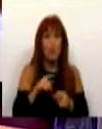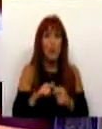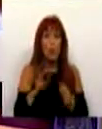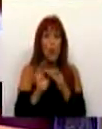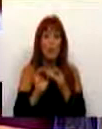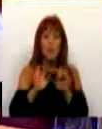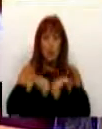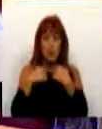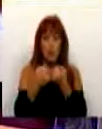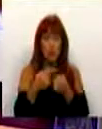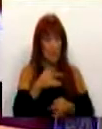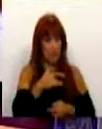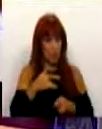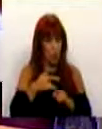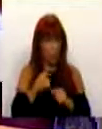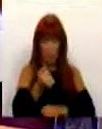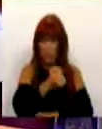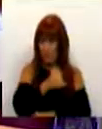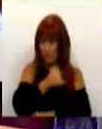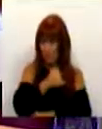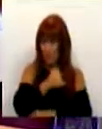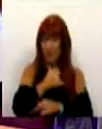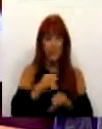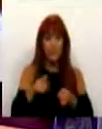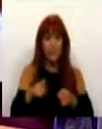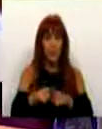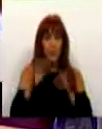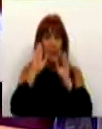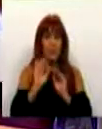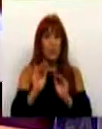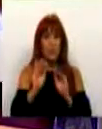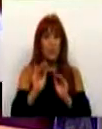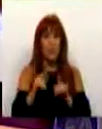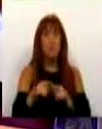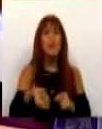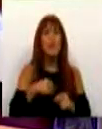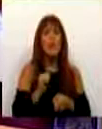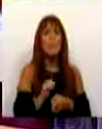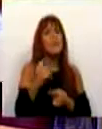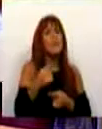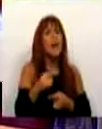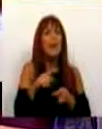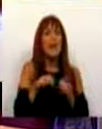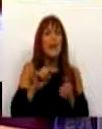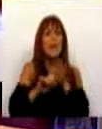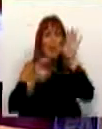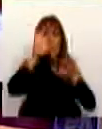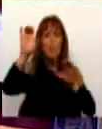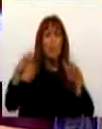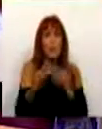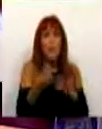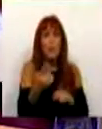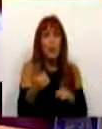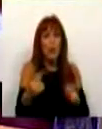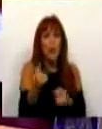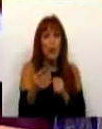componentes sociais de saúde, da habitação e da educação, as preocupações que têm em matéria de descentralização, uma vez que há